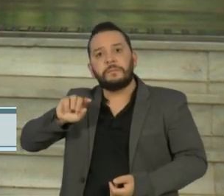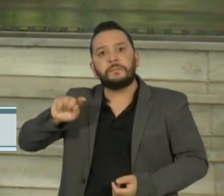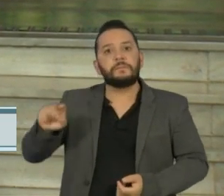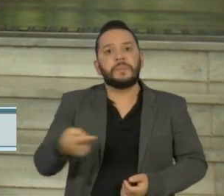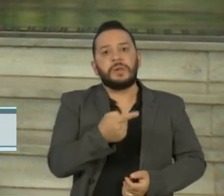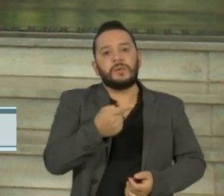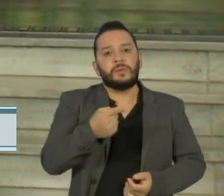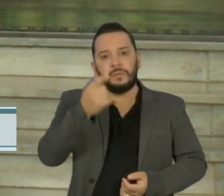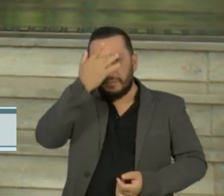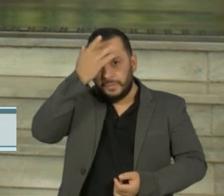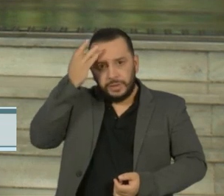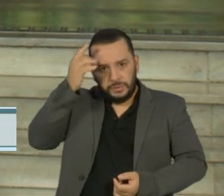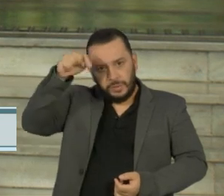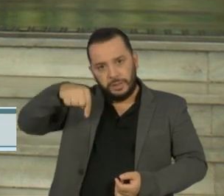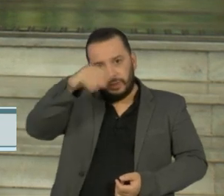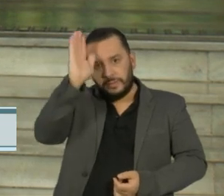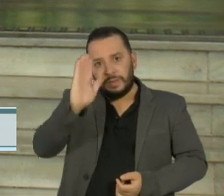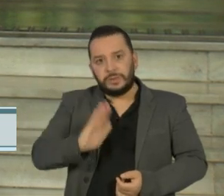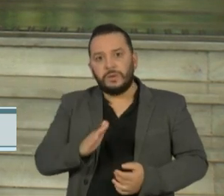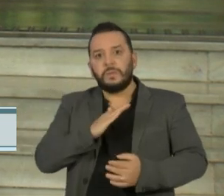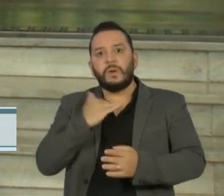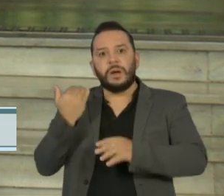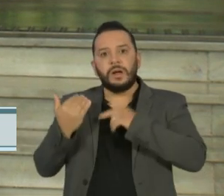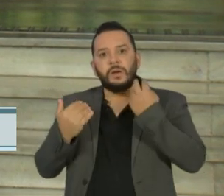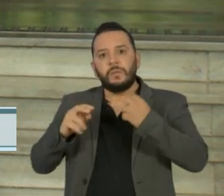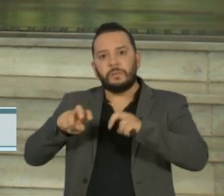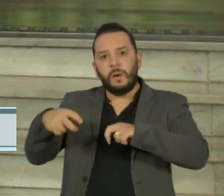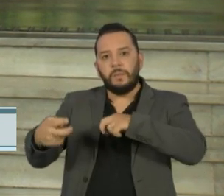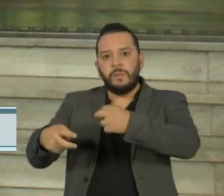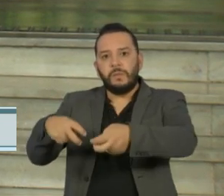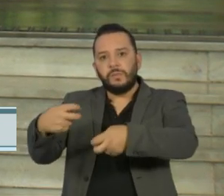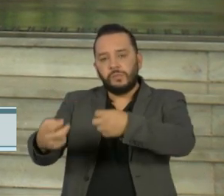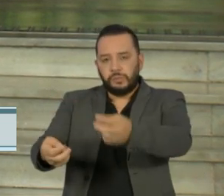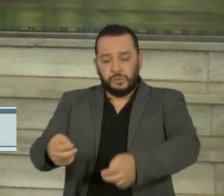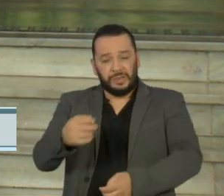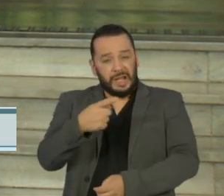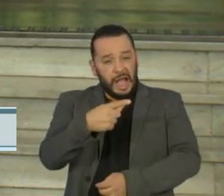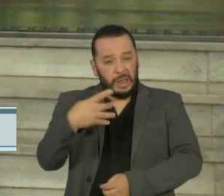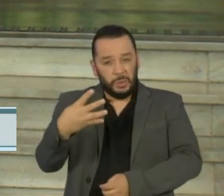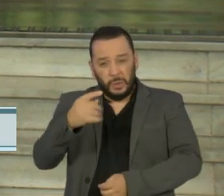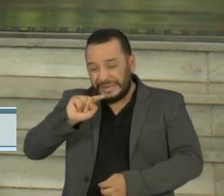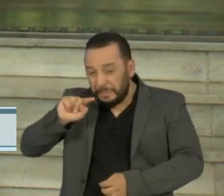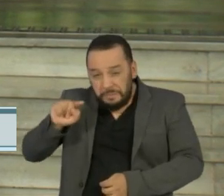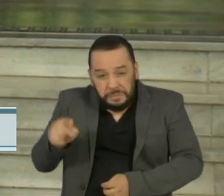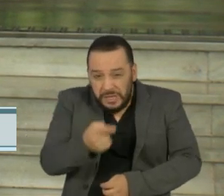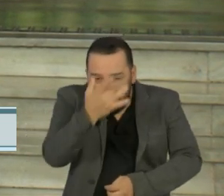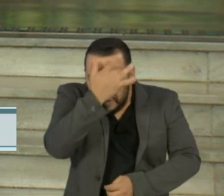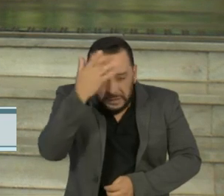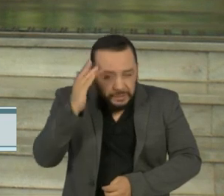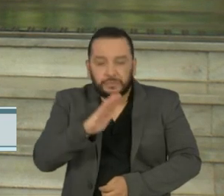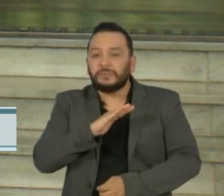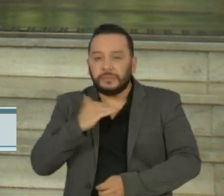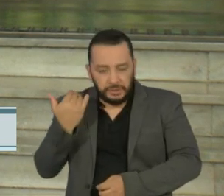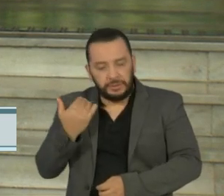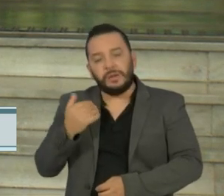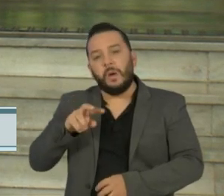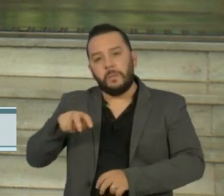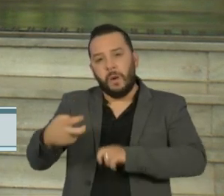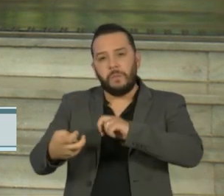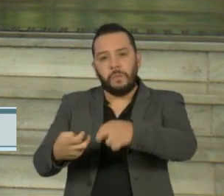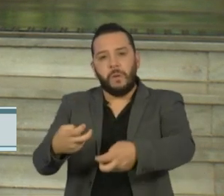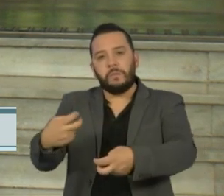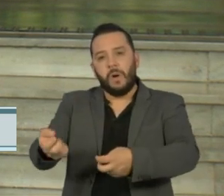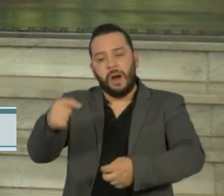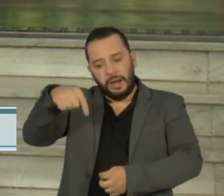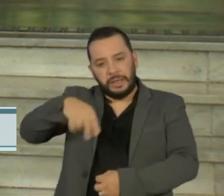perderam suas vidas. Volto a repetir, 14 mil brasileiros, presidente. 14